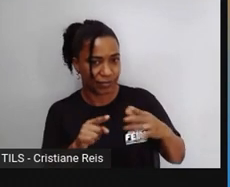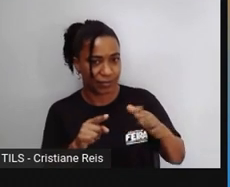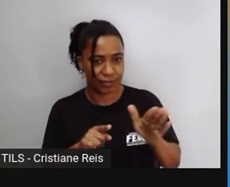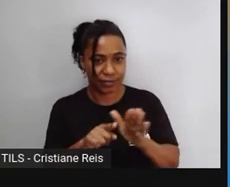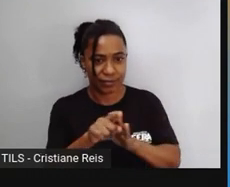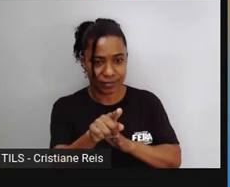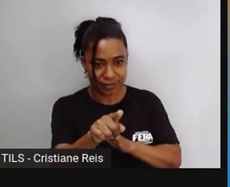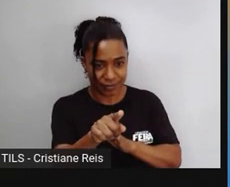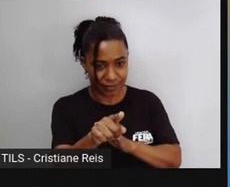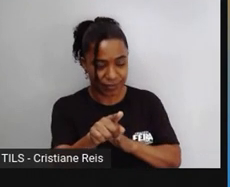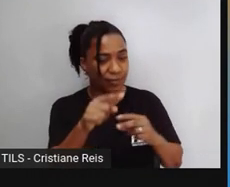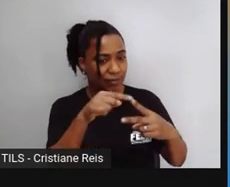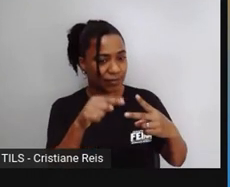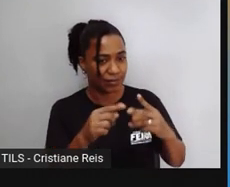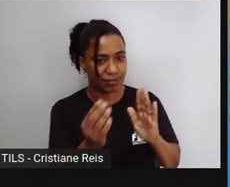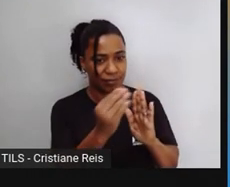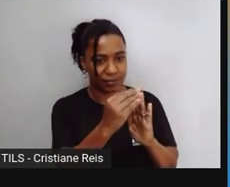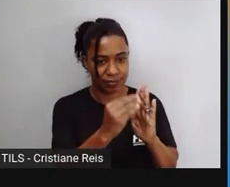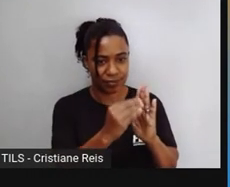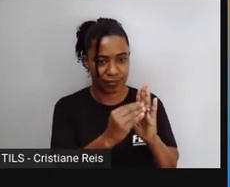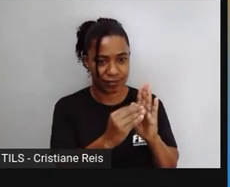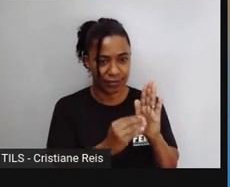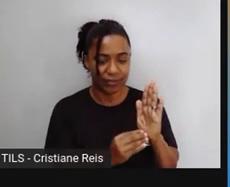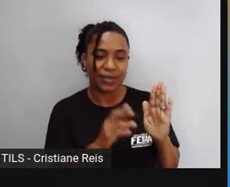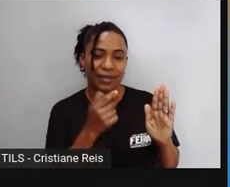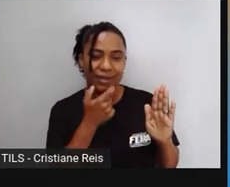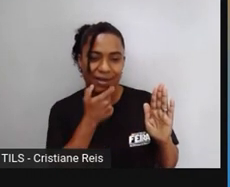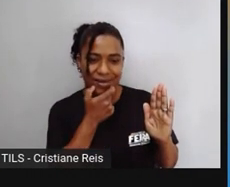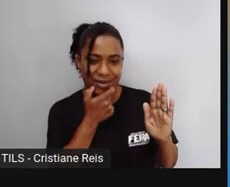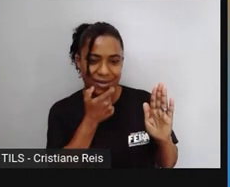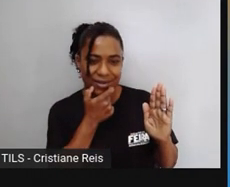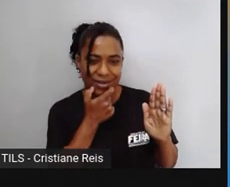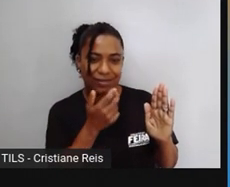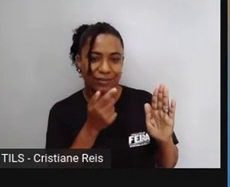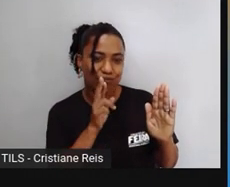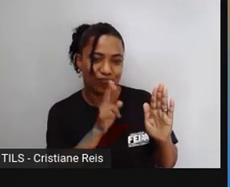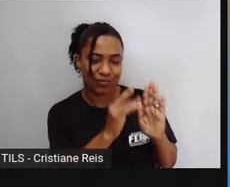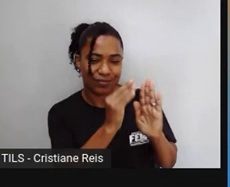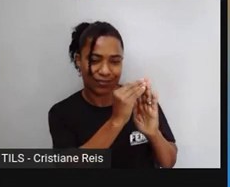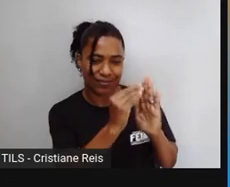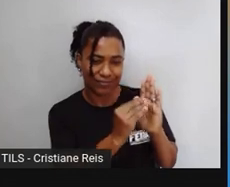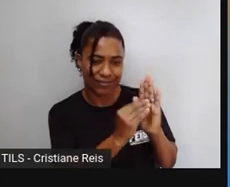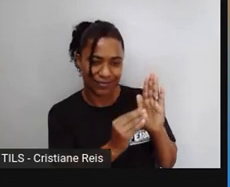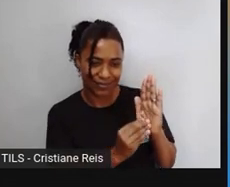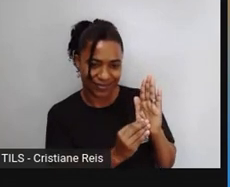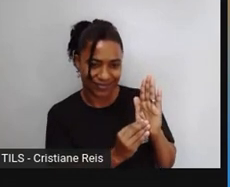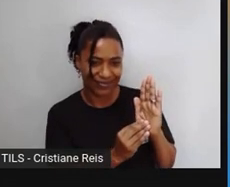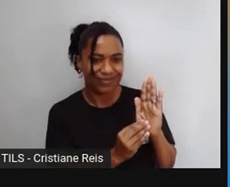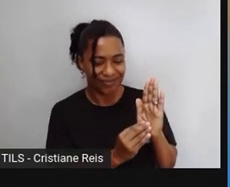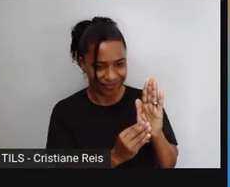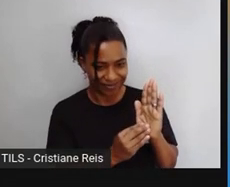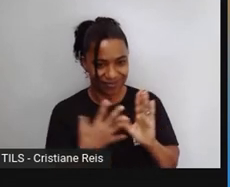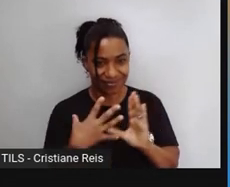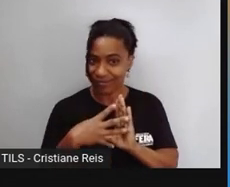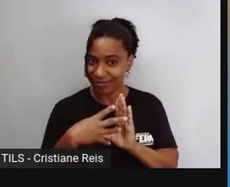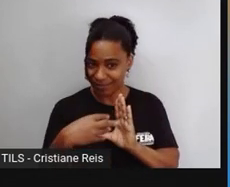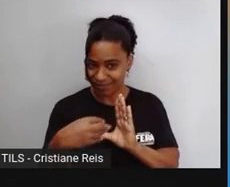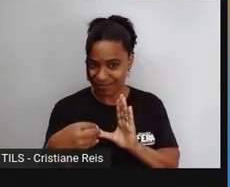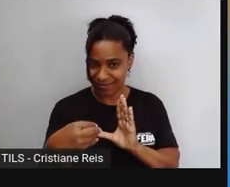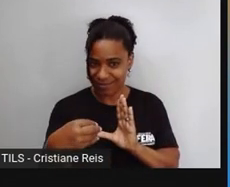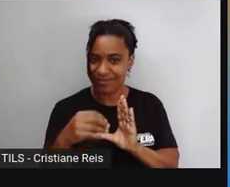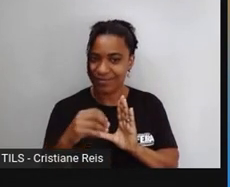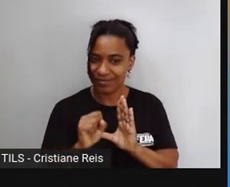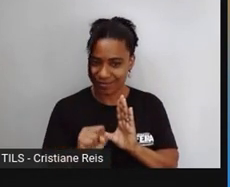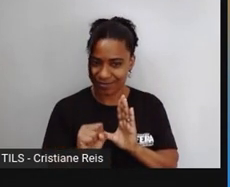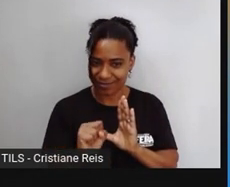e responda-as em inglês. E você pode se basear nos meus exemplos, ok? Estou esperando vocês